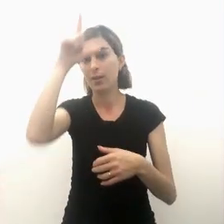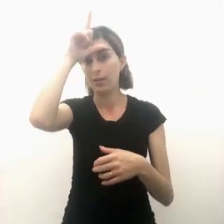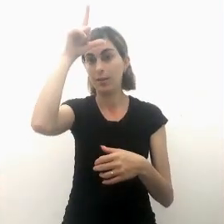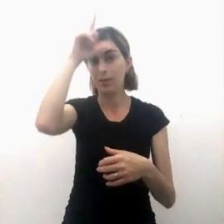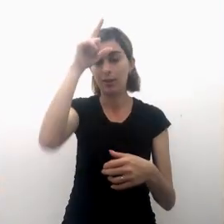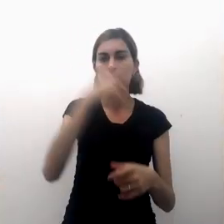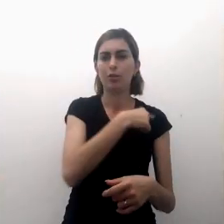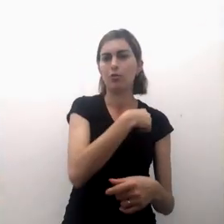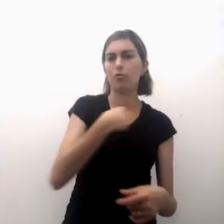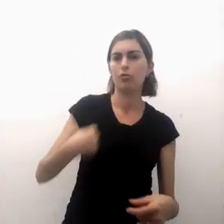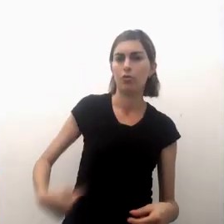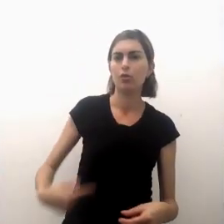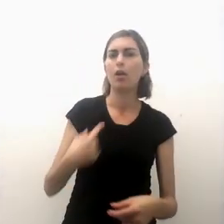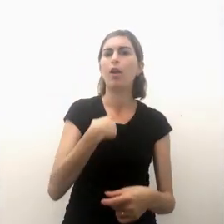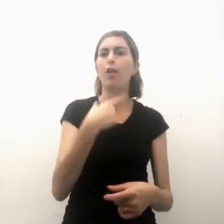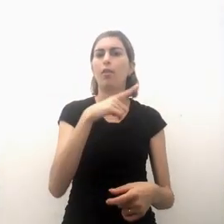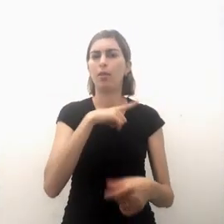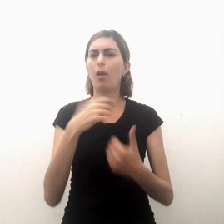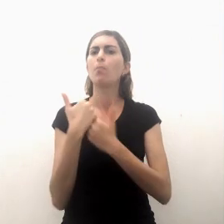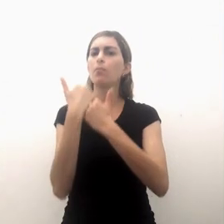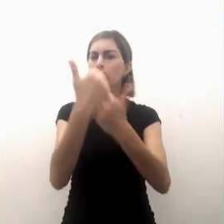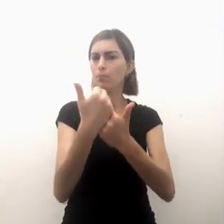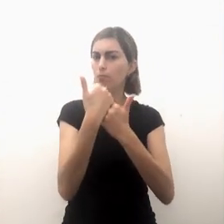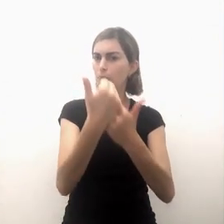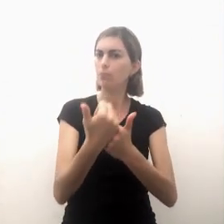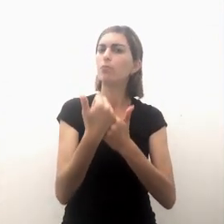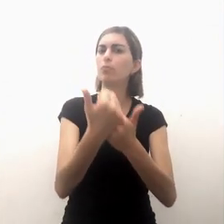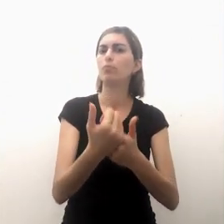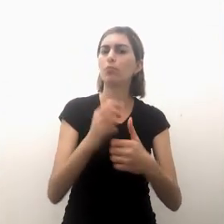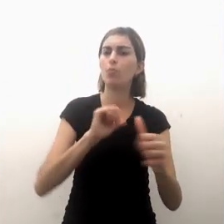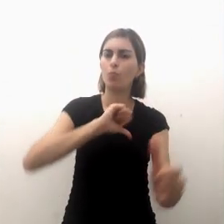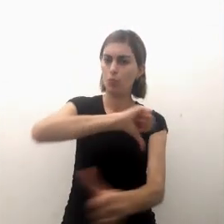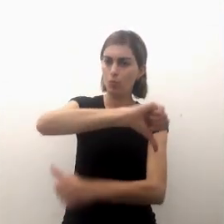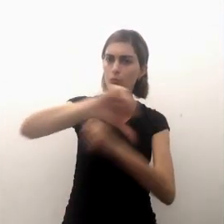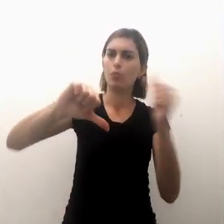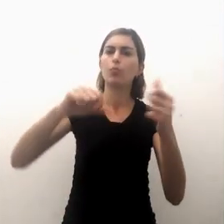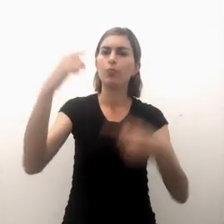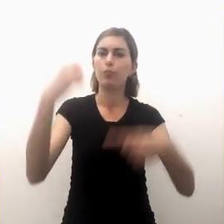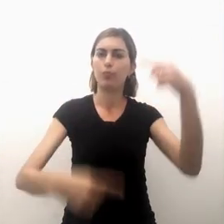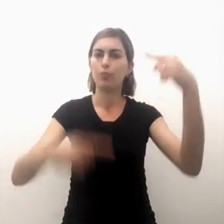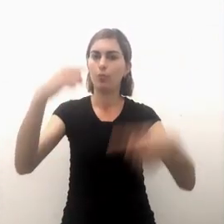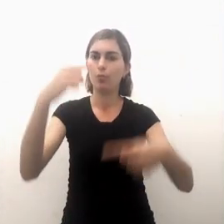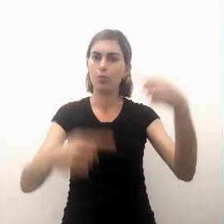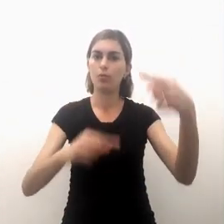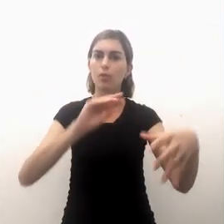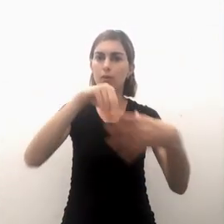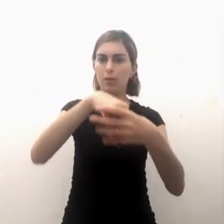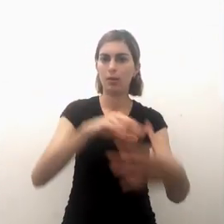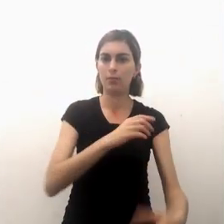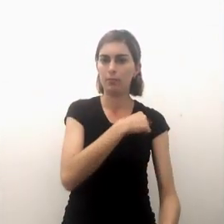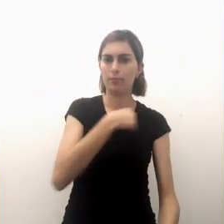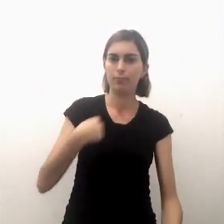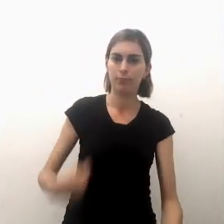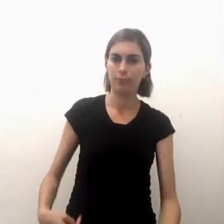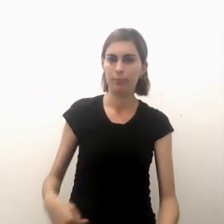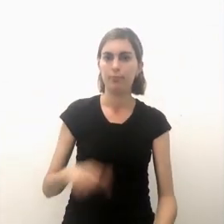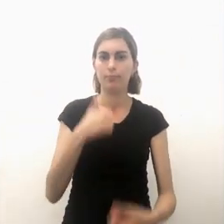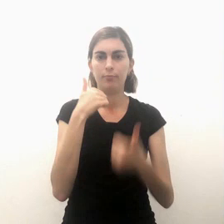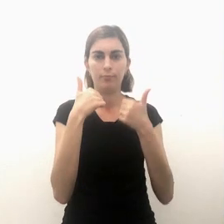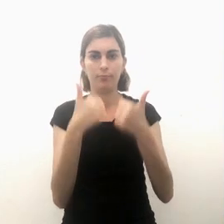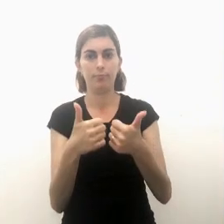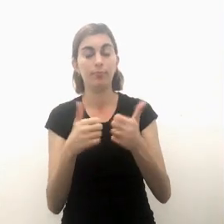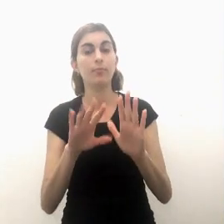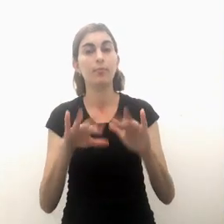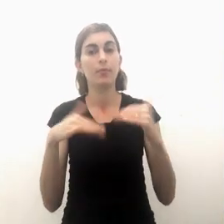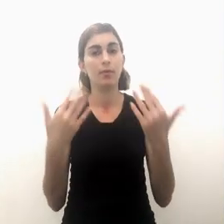líder chinês, ele tem muita representatividade na modificação política que aconteceu na China. Ok, gente?